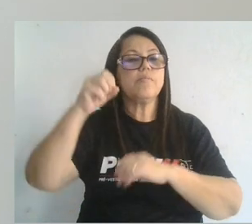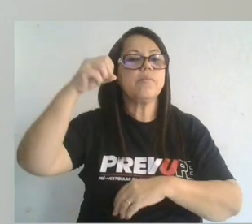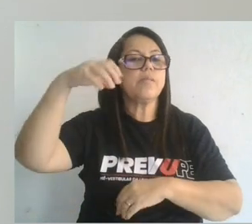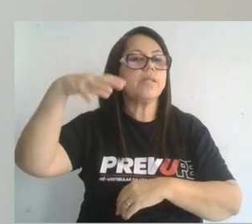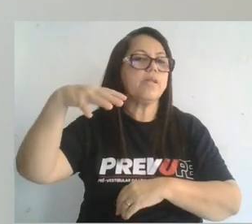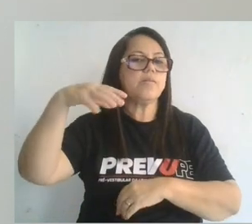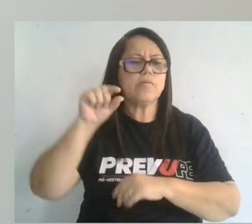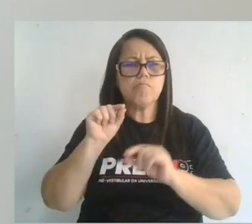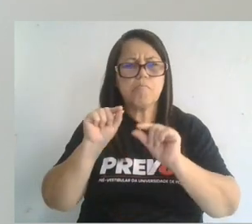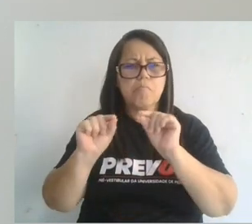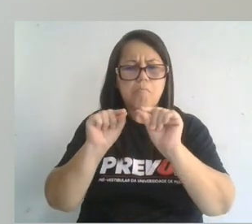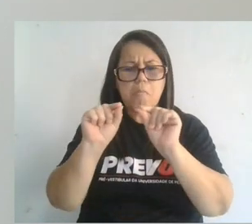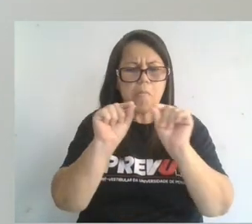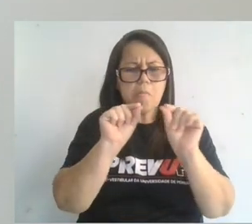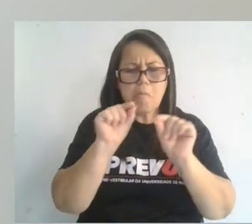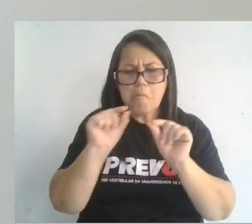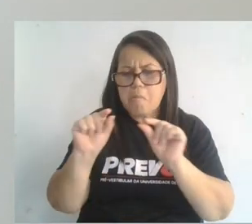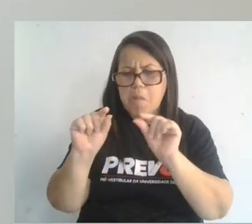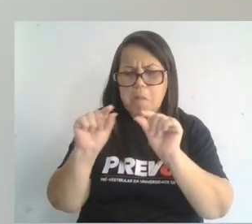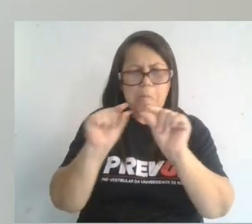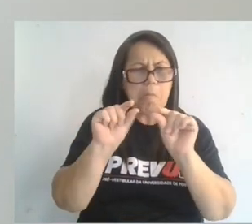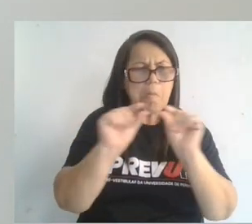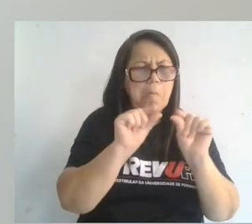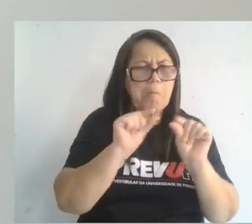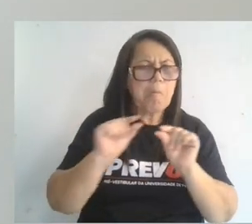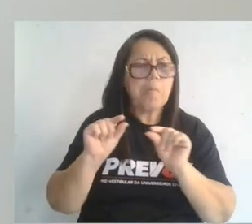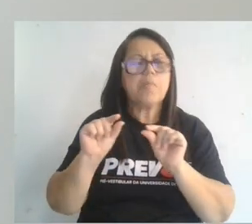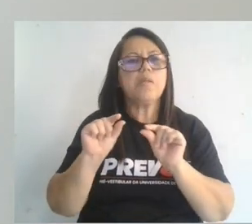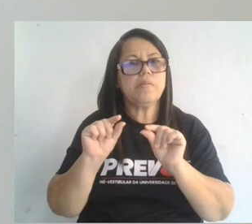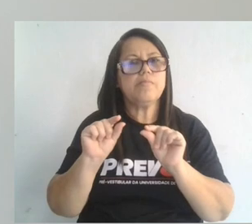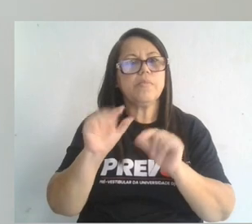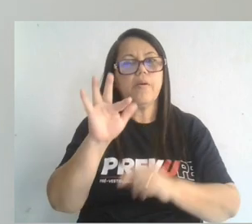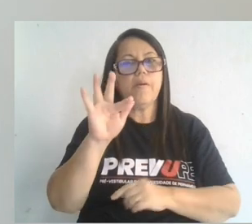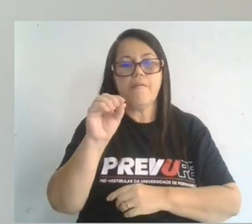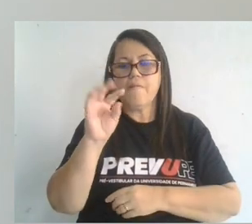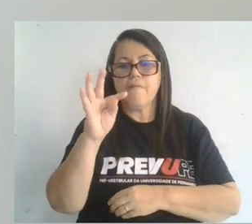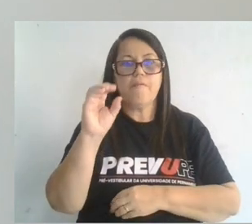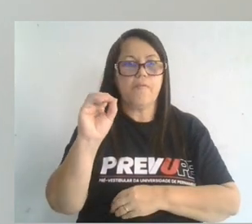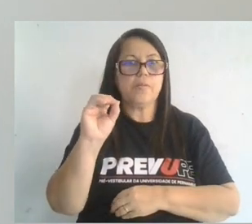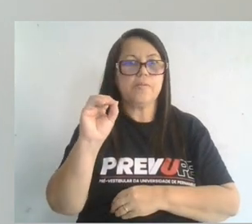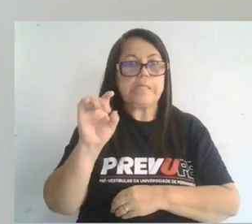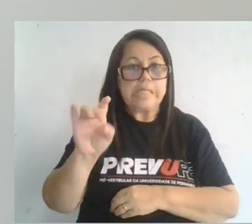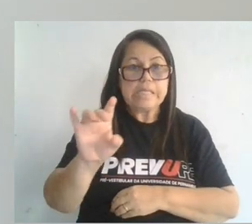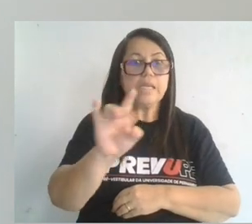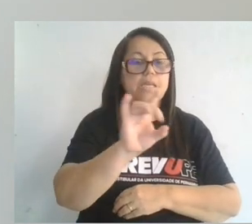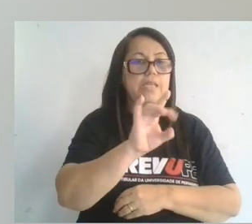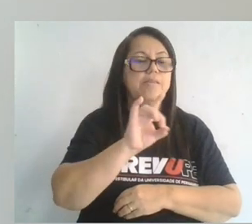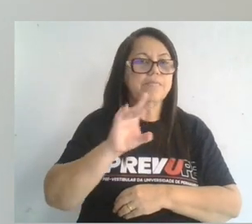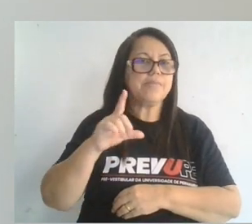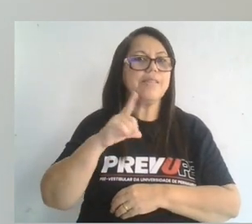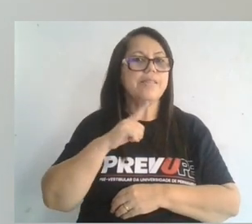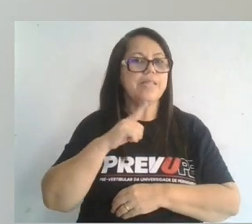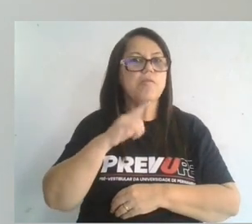luz formada por partículas muito pequenininhas, chamadas de fóton, cada